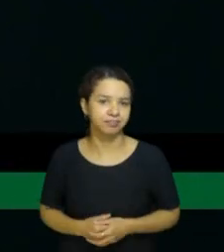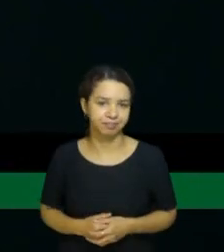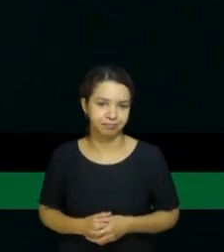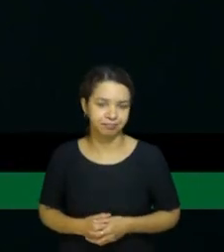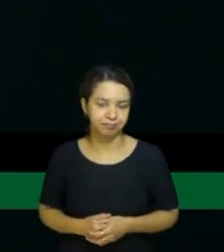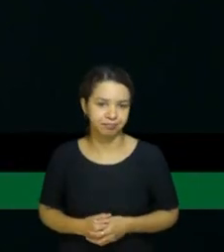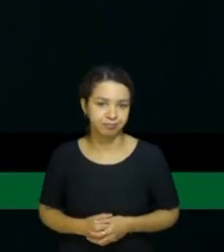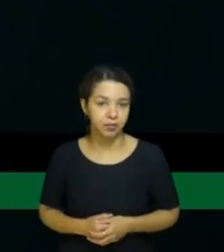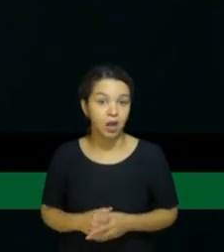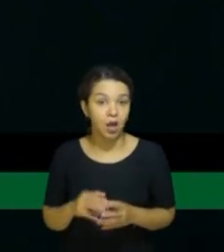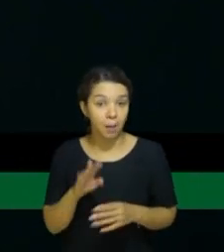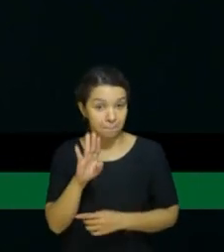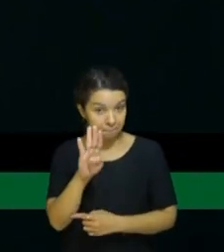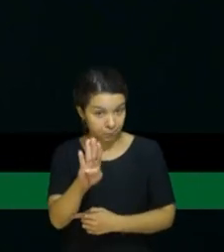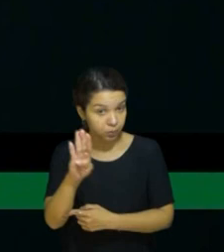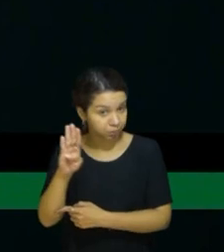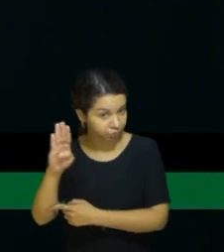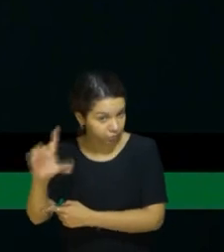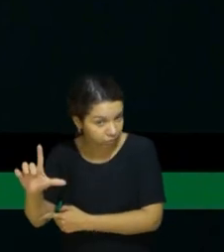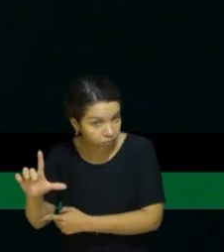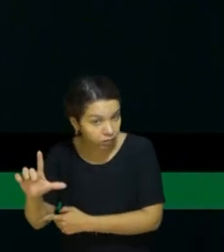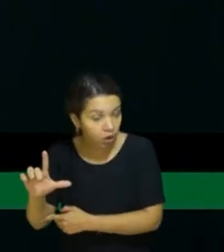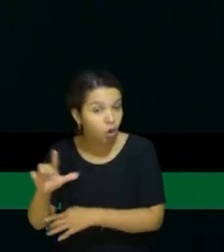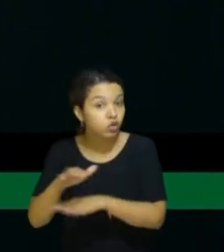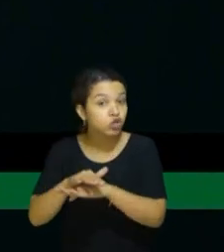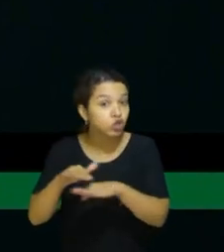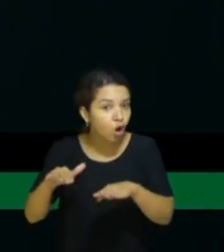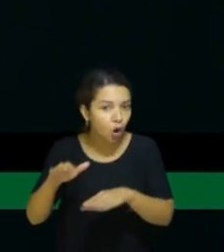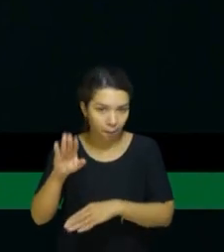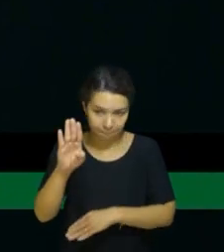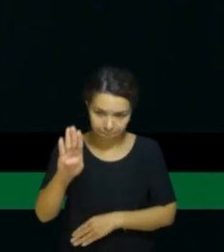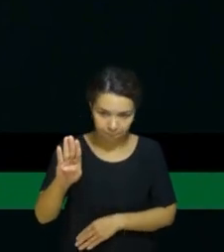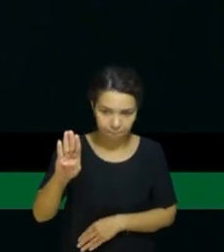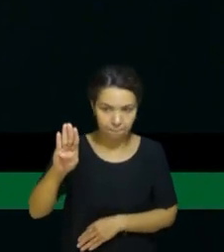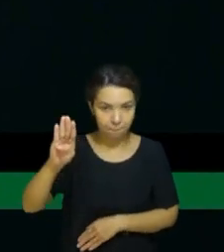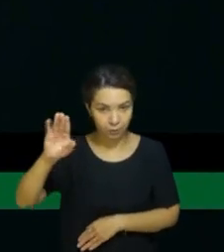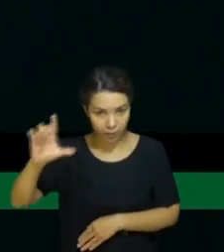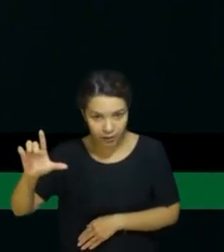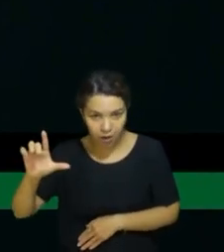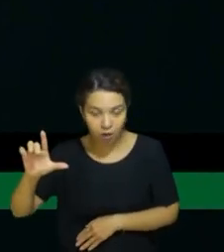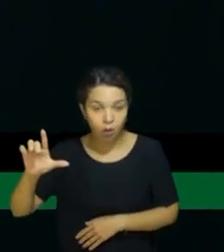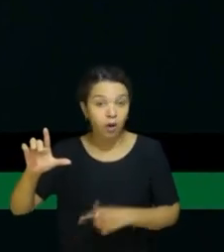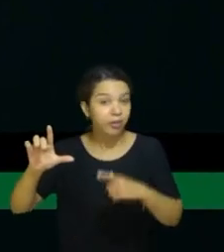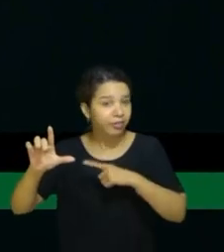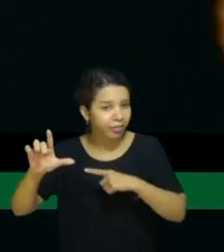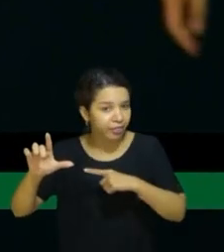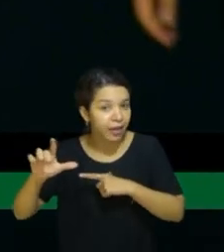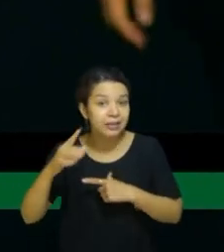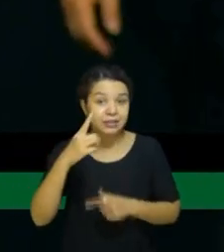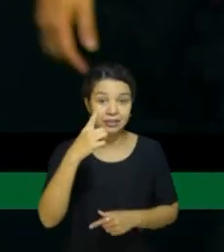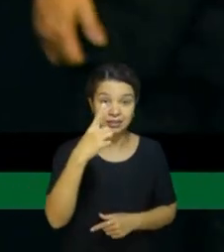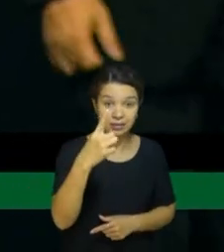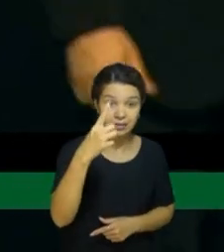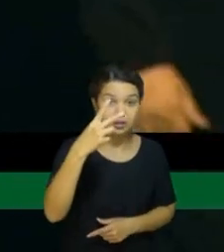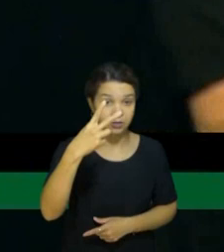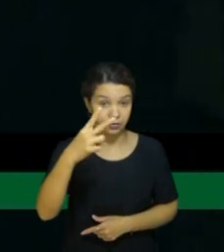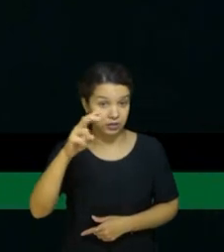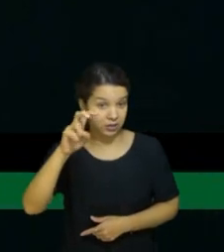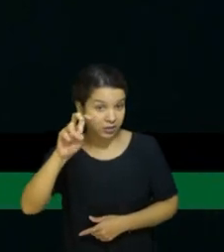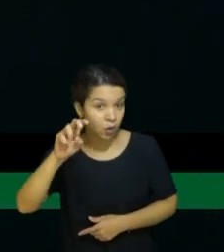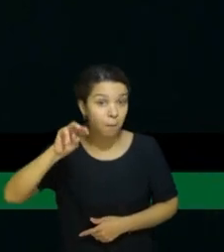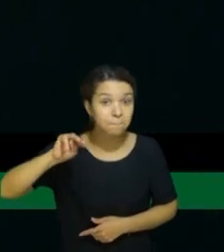em Blumenau Deputado massoco só em Blumenau São R 125 milhões